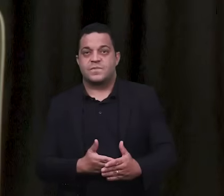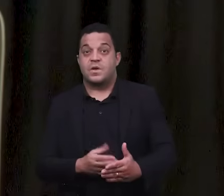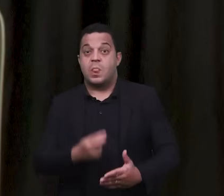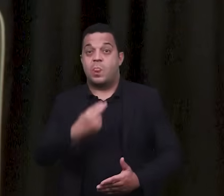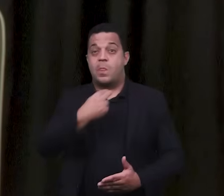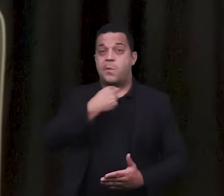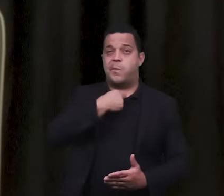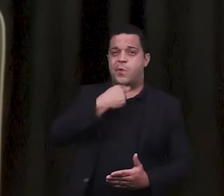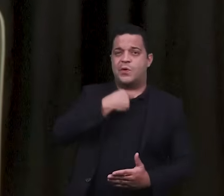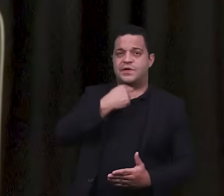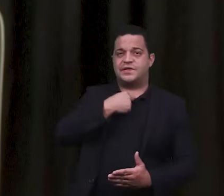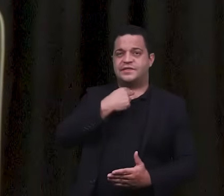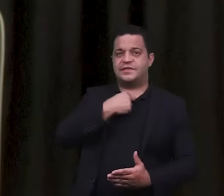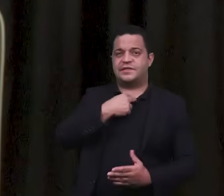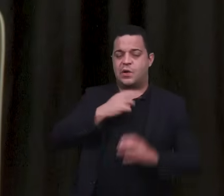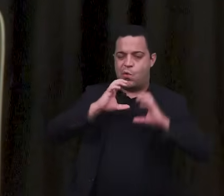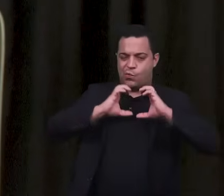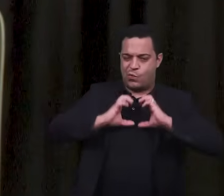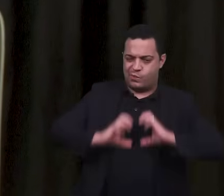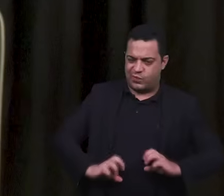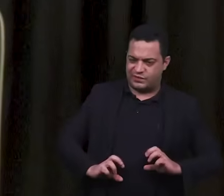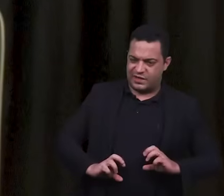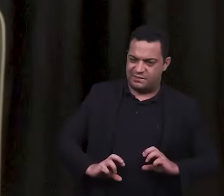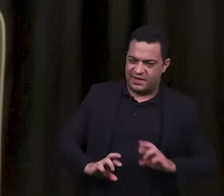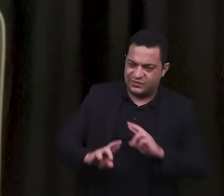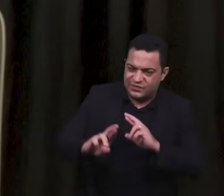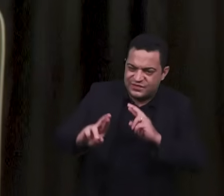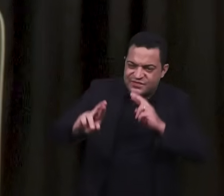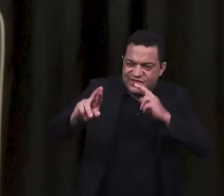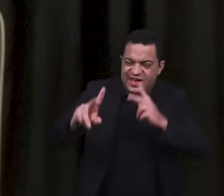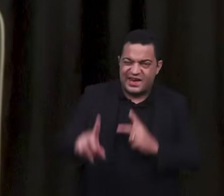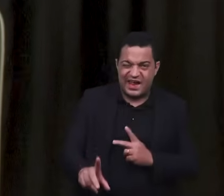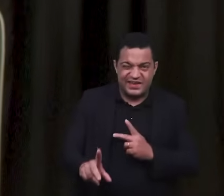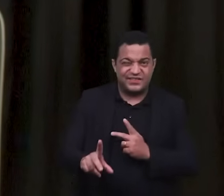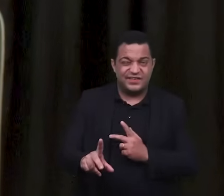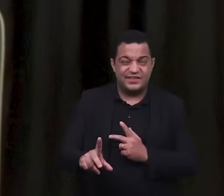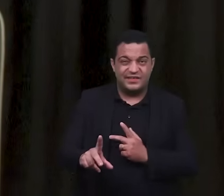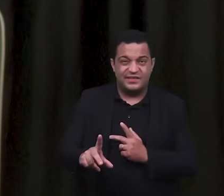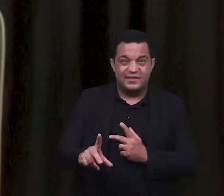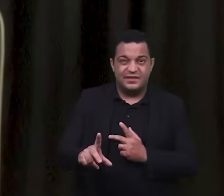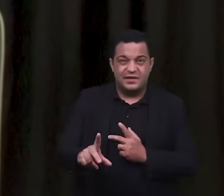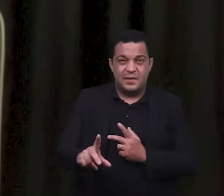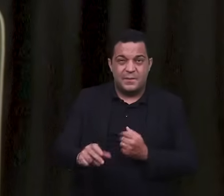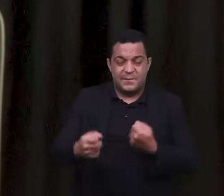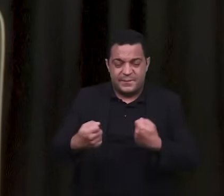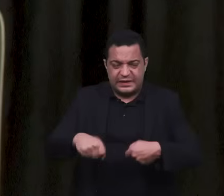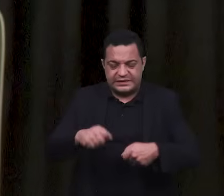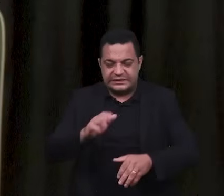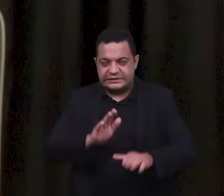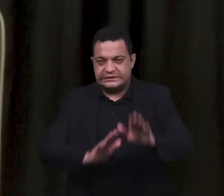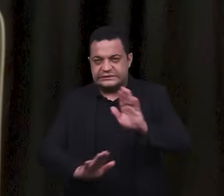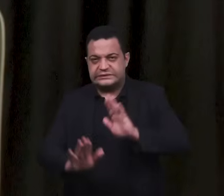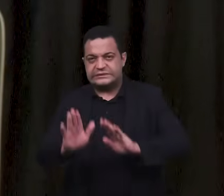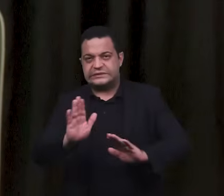naturalmente, agir diferente desse corpo, ou não aceitar aquilo que vem desse corpo, ou seja,